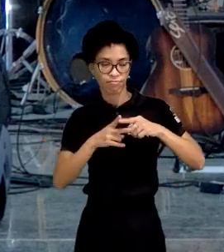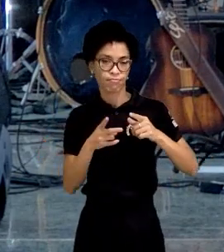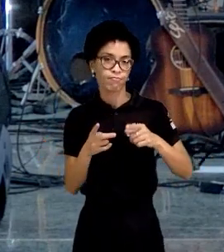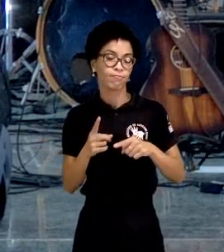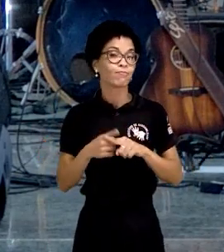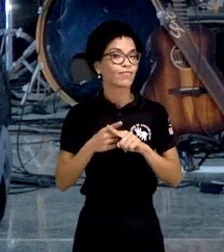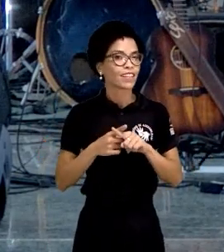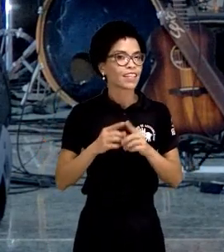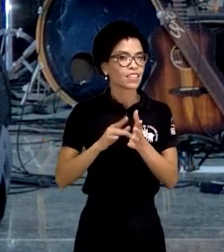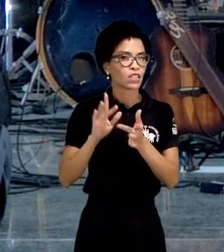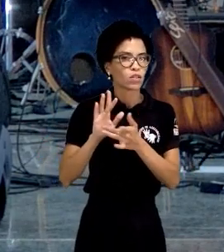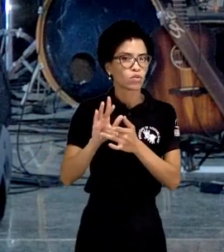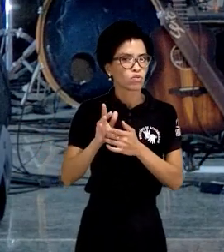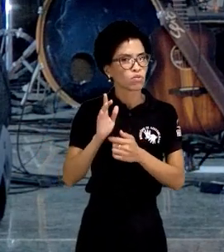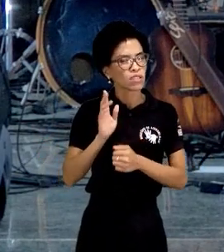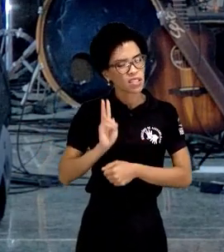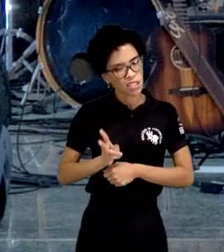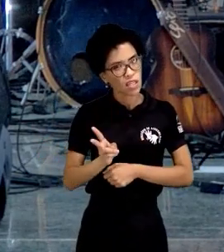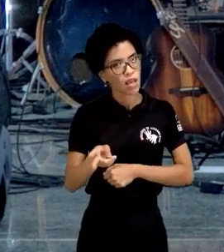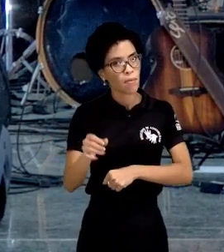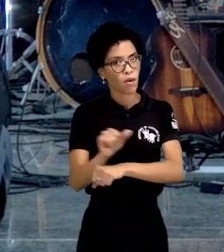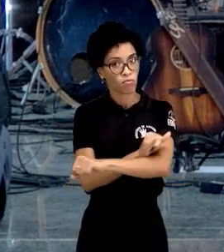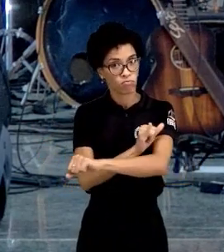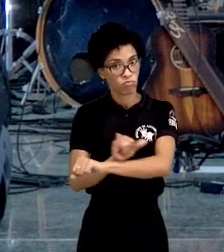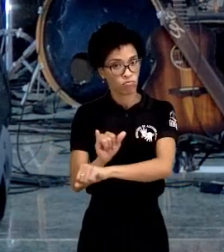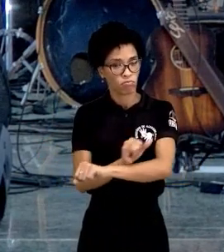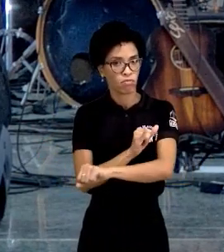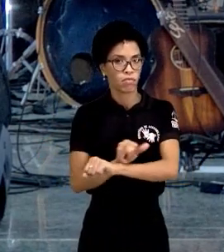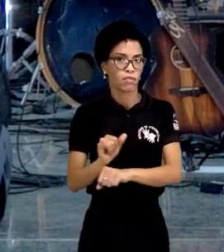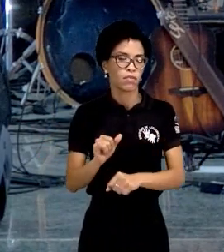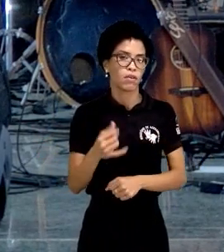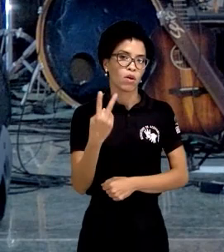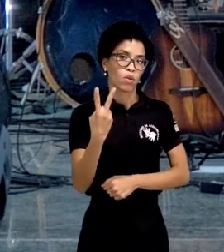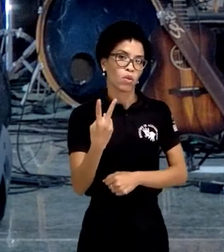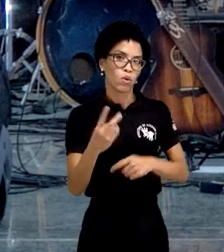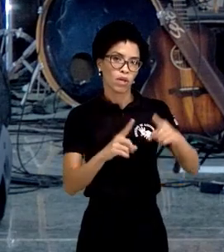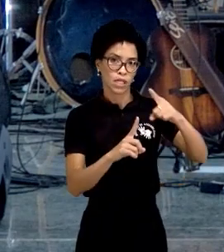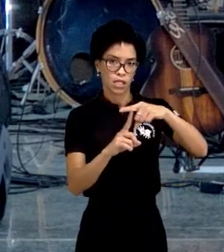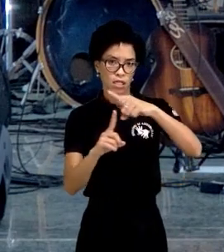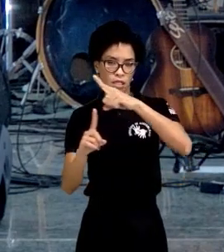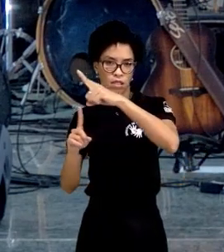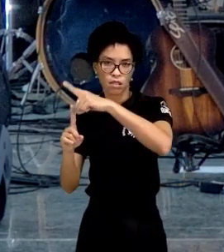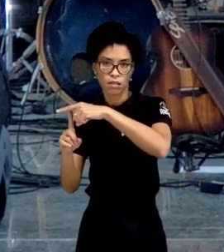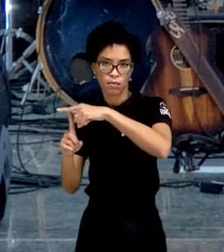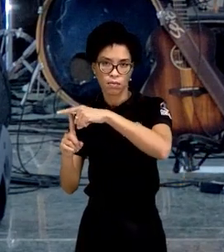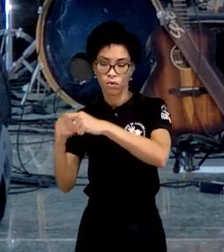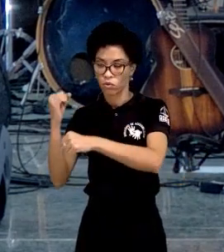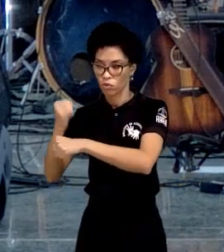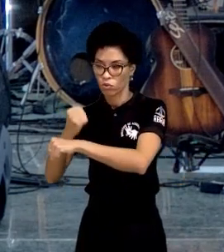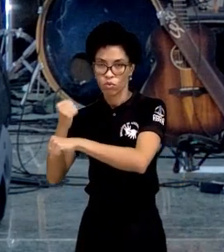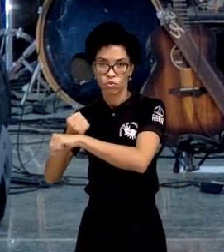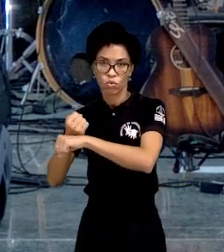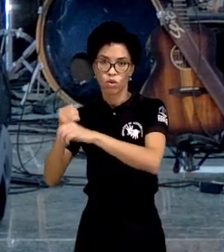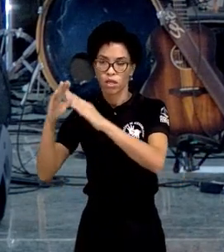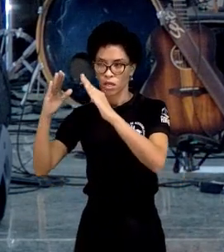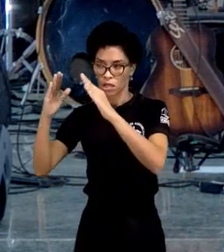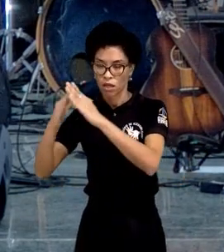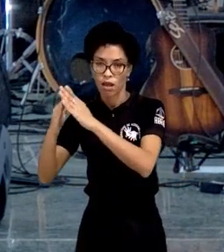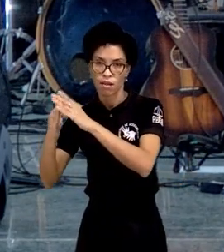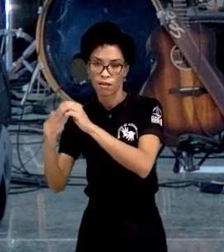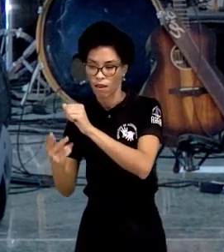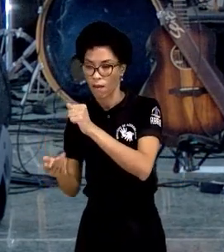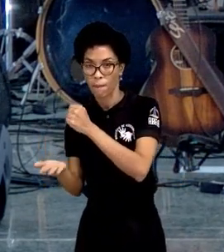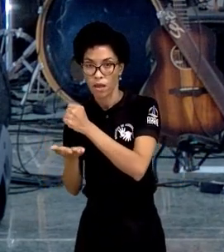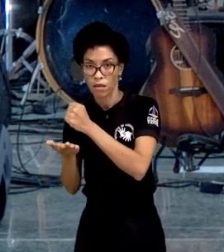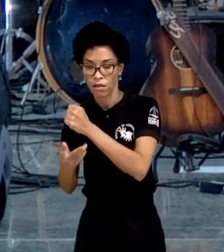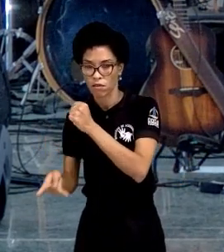tipos de construções. Hoje à noite Ele vai usar mais dois elementos, para deixar claro para nós o que precisa